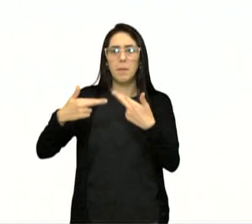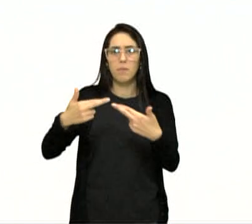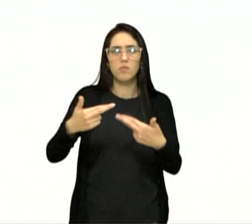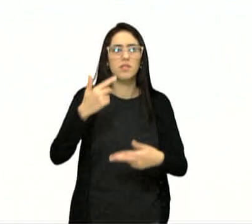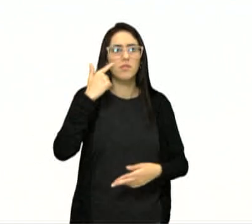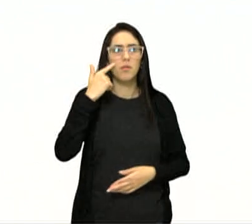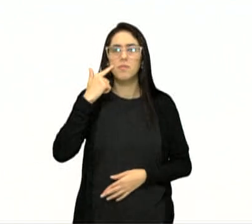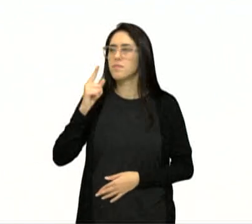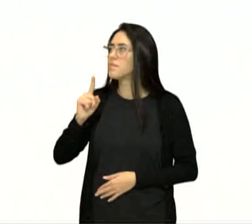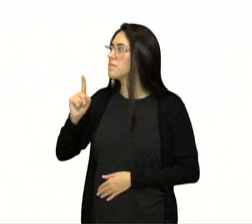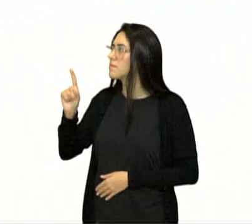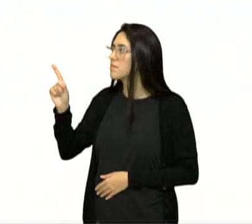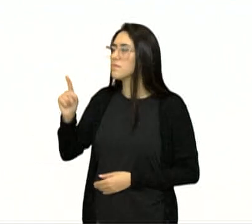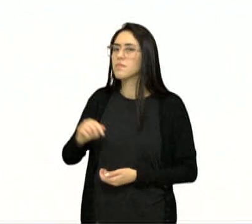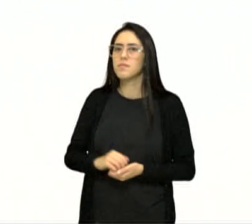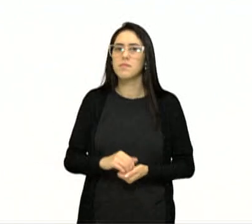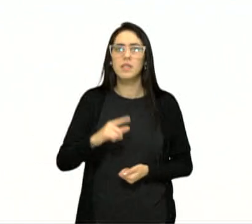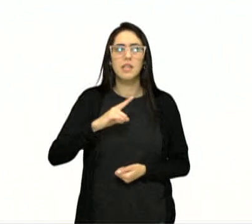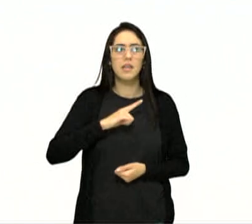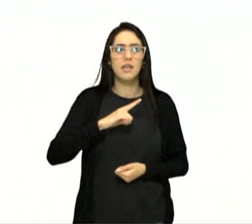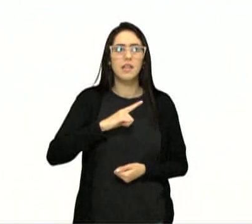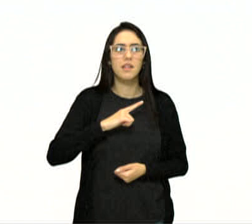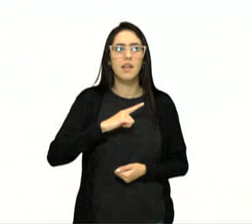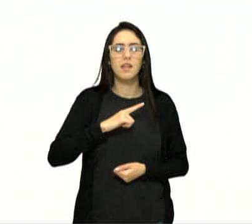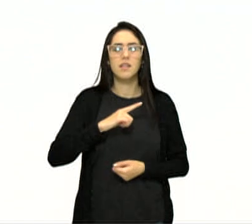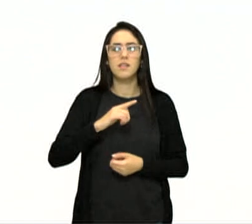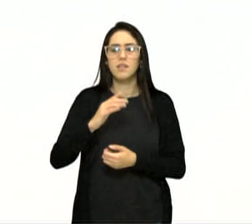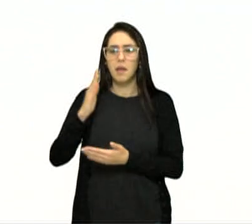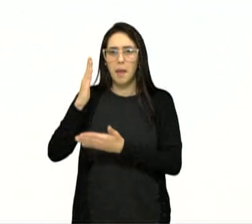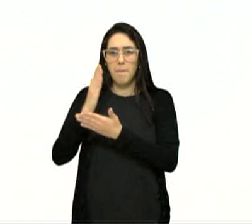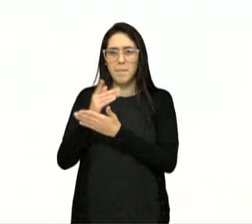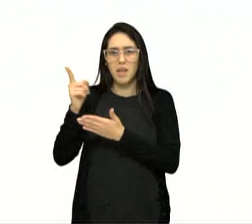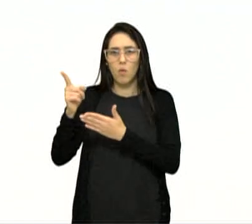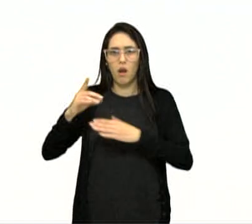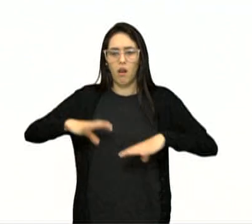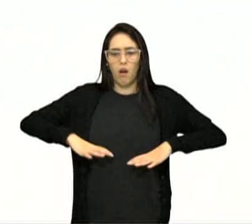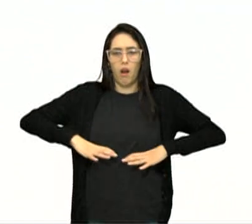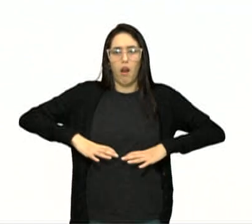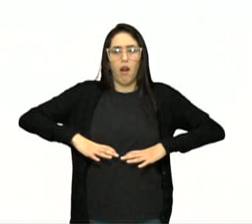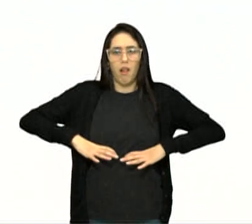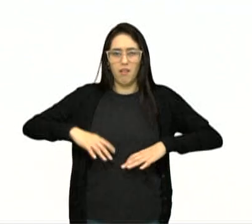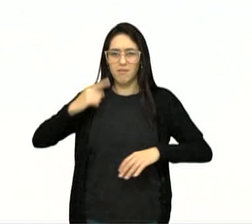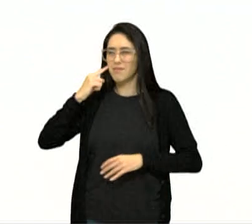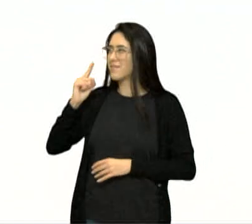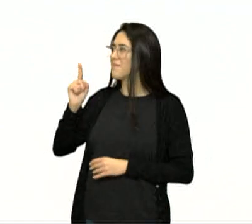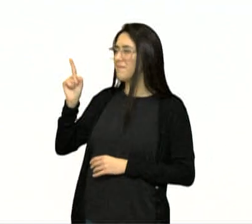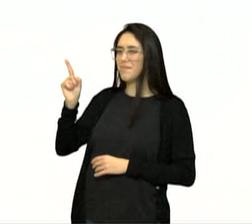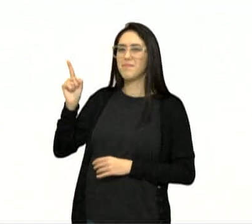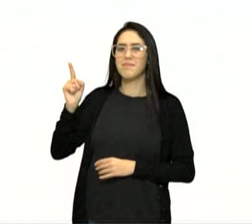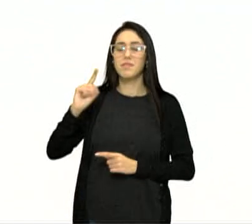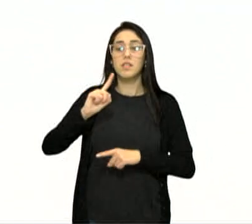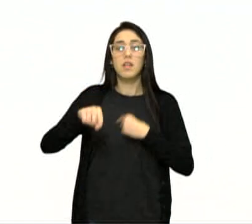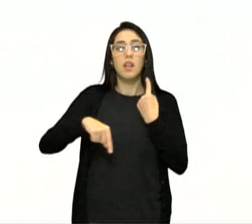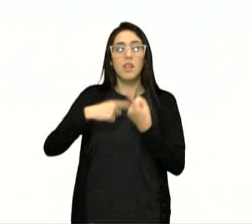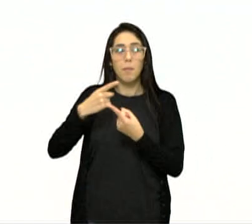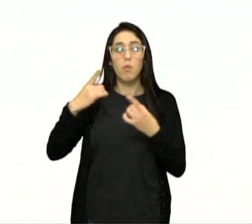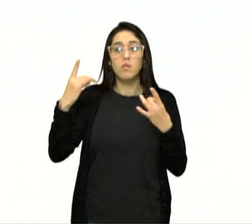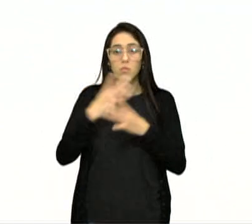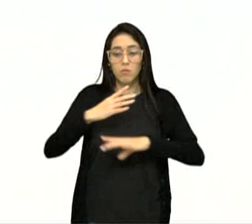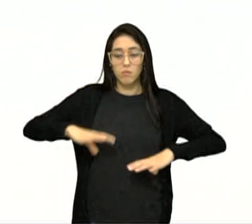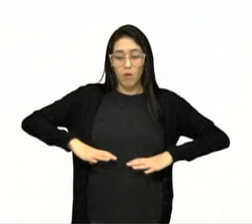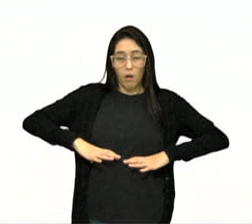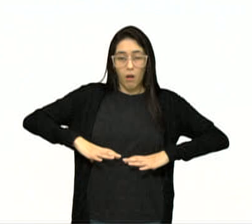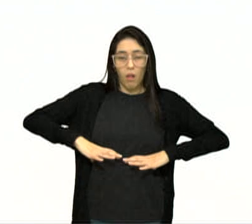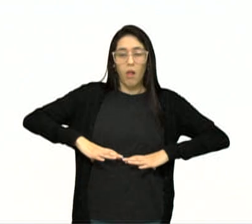veja aqui que a ameba está estrangulando o meinho dela ali e num terceiro momento lá já se separando,